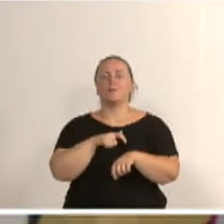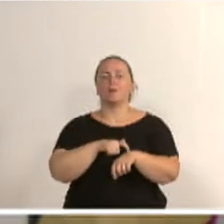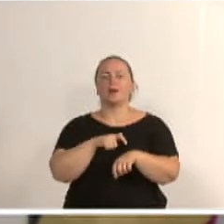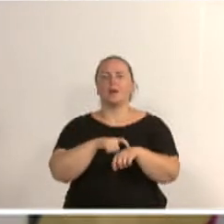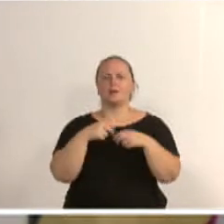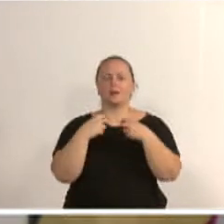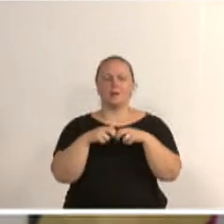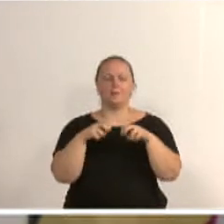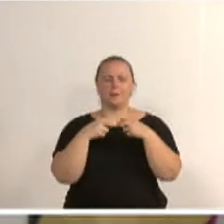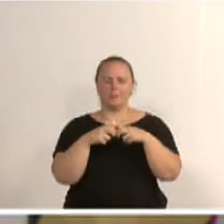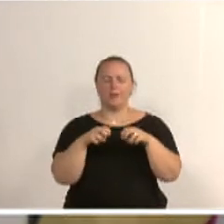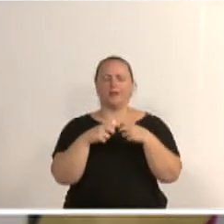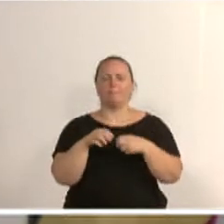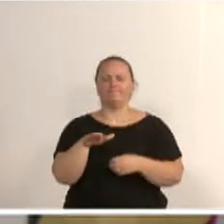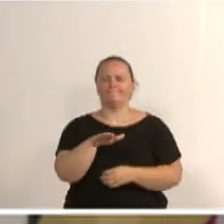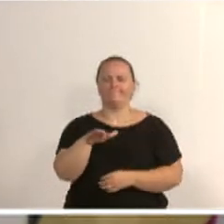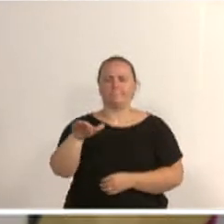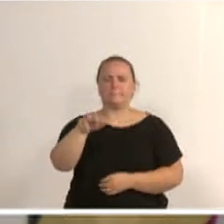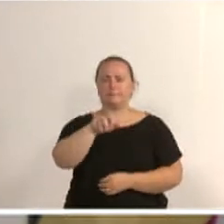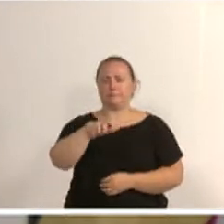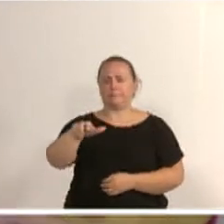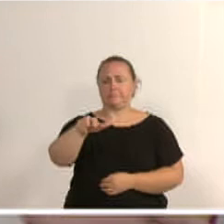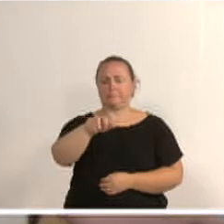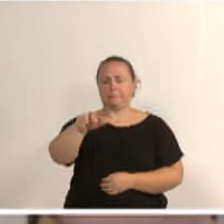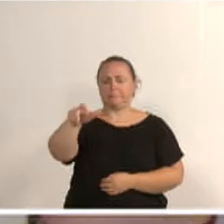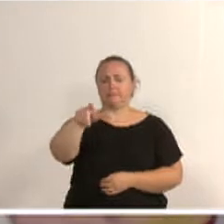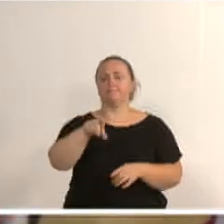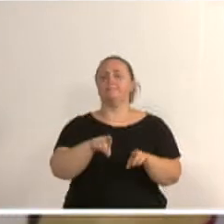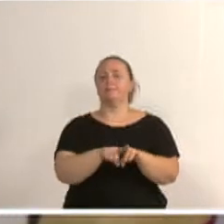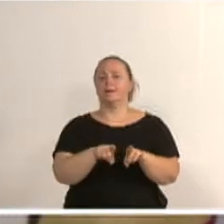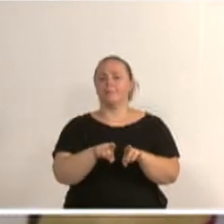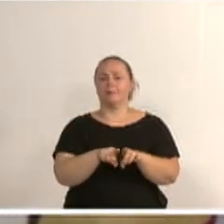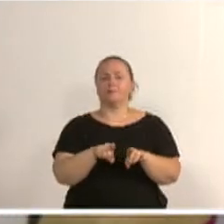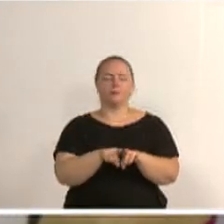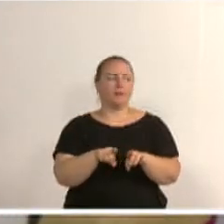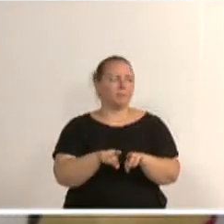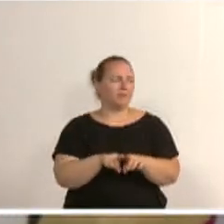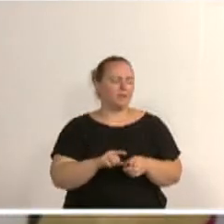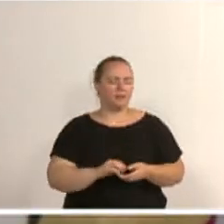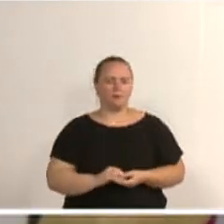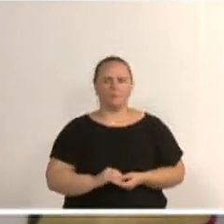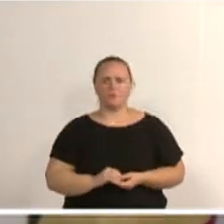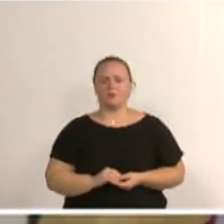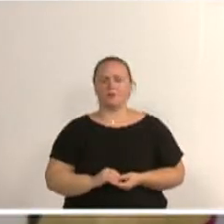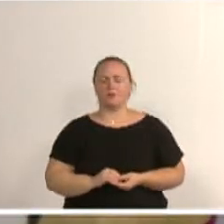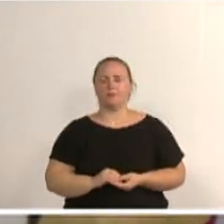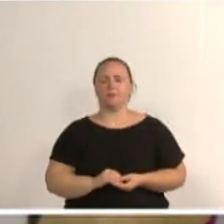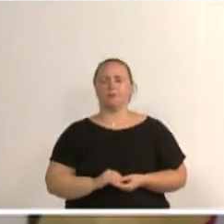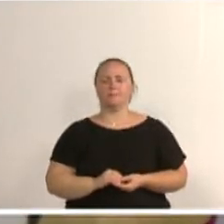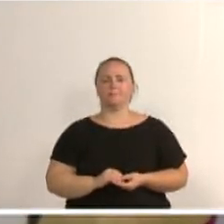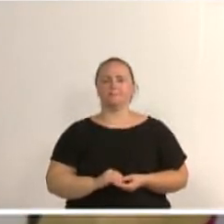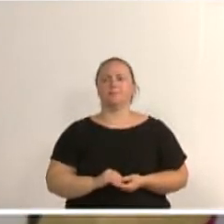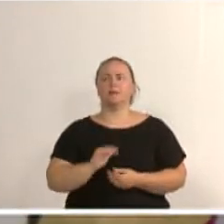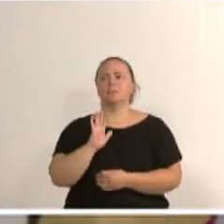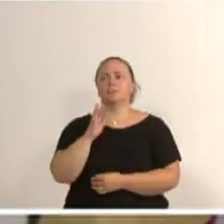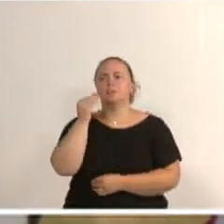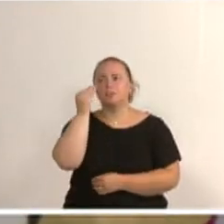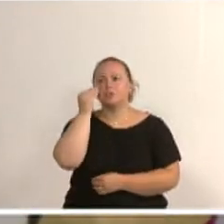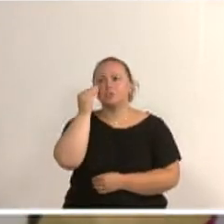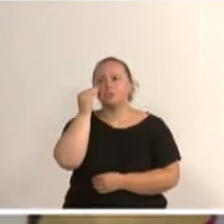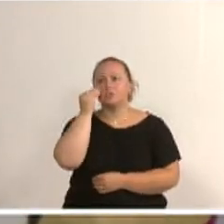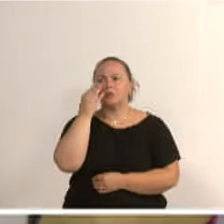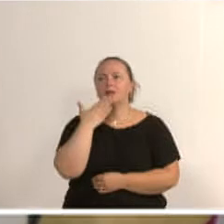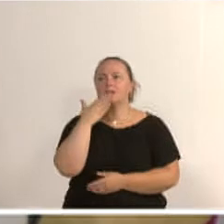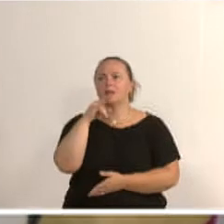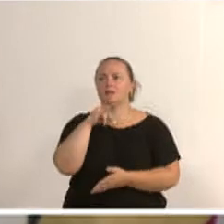tem ônibus para subir, elas são obrigadas também a subir de pé, desembarcam lá embaixo ou sobem de pé. Nós já tentamos por várias vezes, por